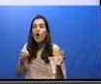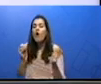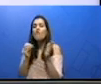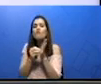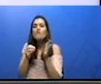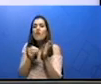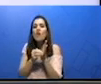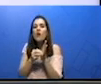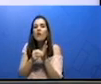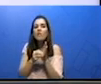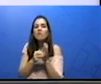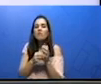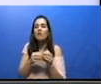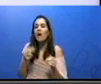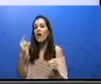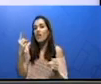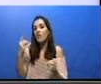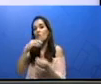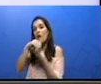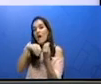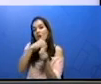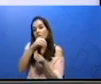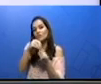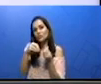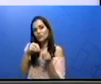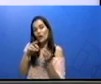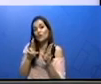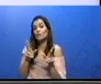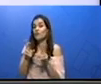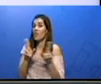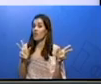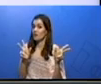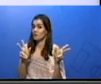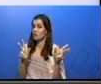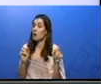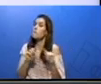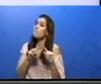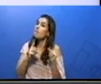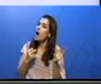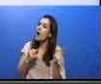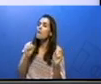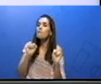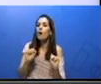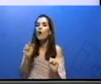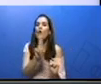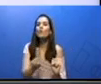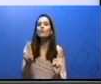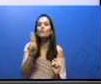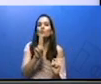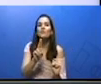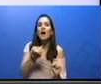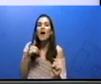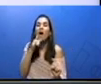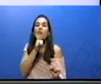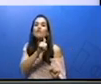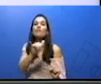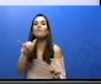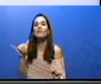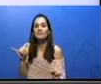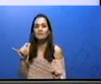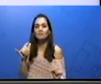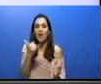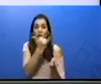é o produto final, é um dos reagentes. Mas a gente pode usar a informação que nós temos do